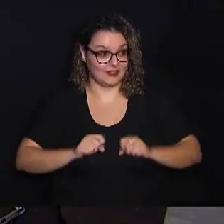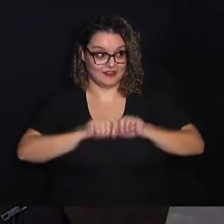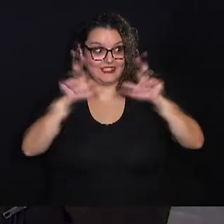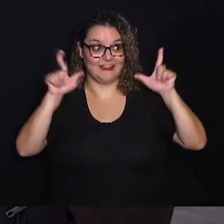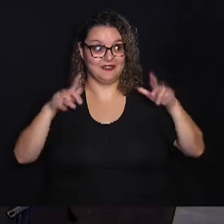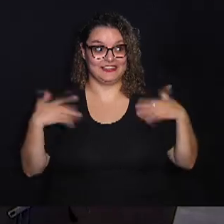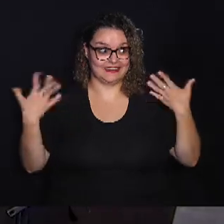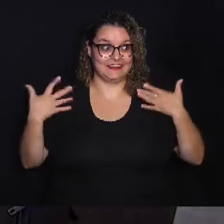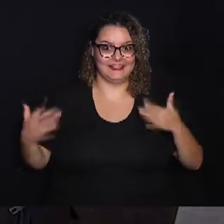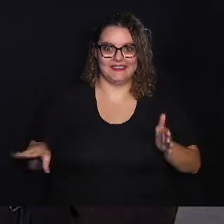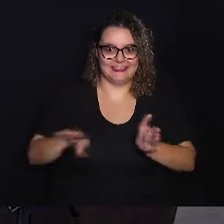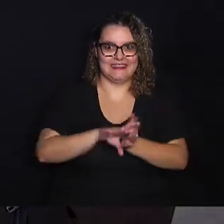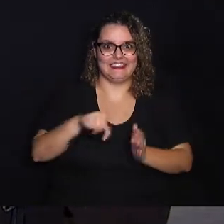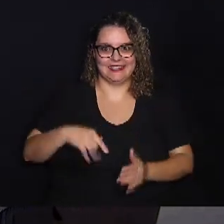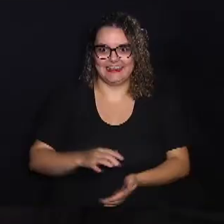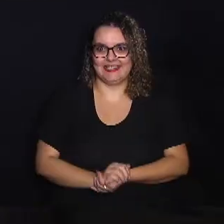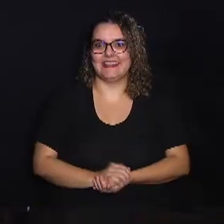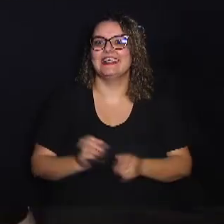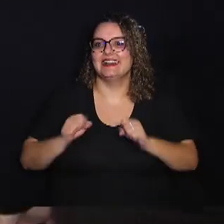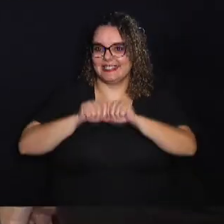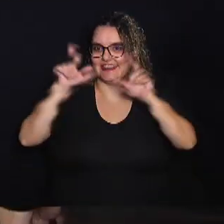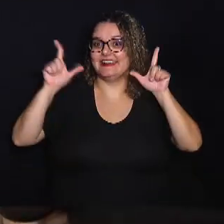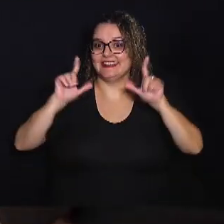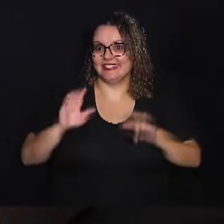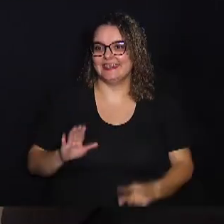vir? Eu levanto.